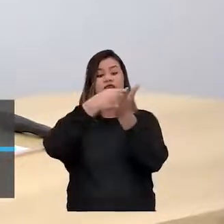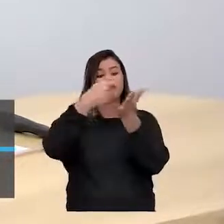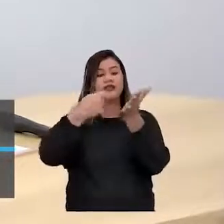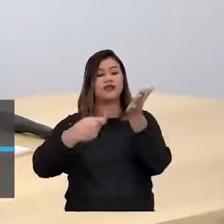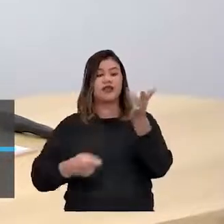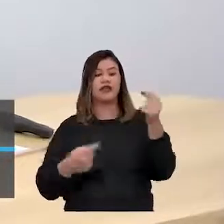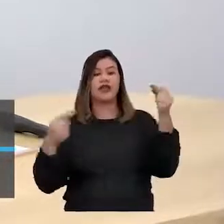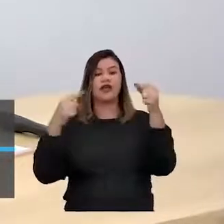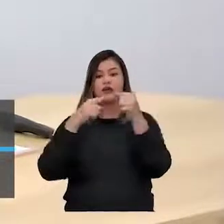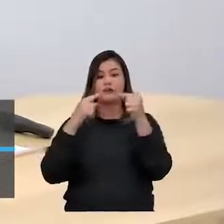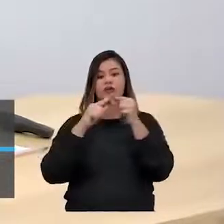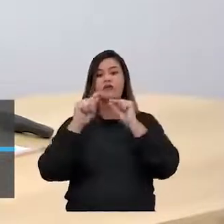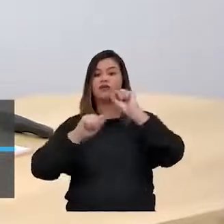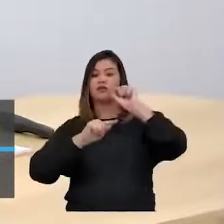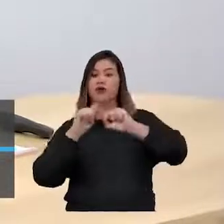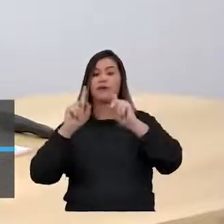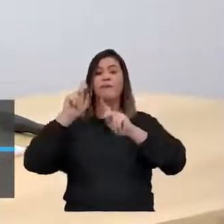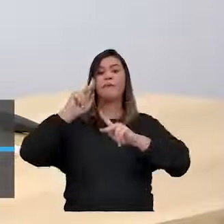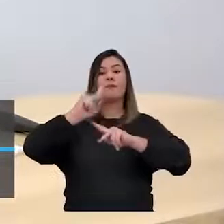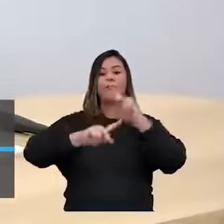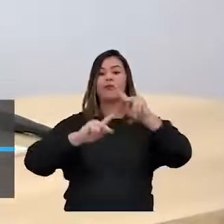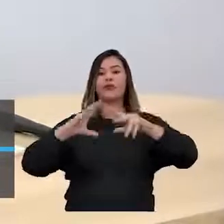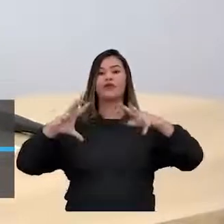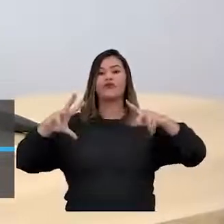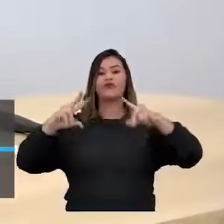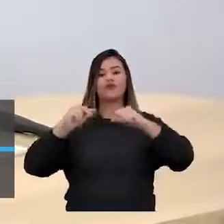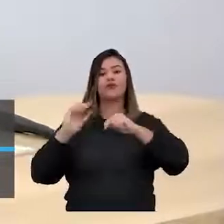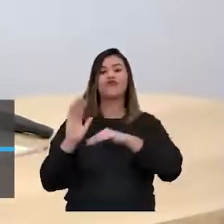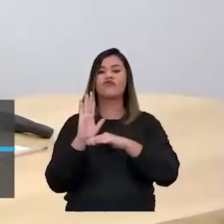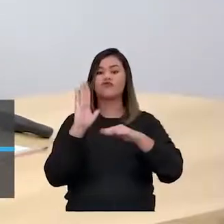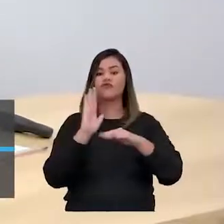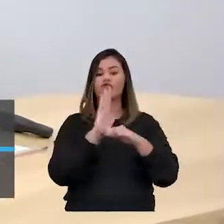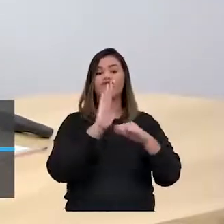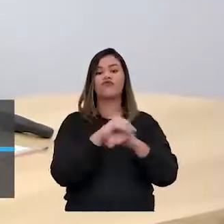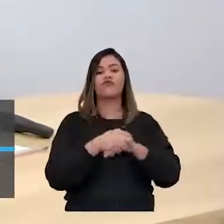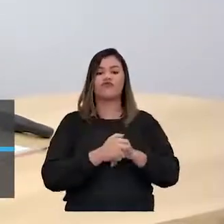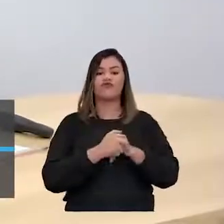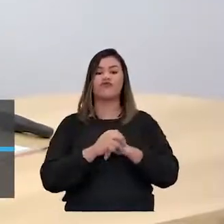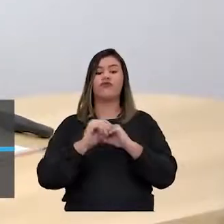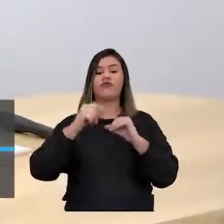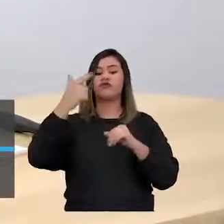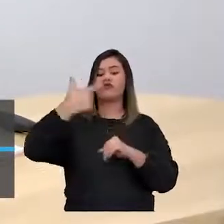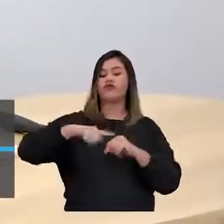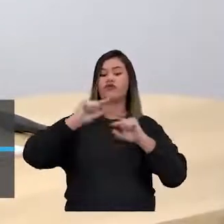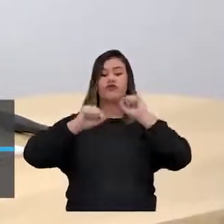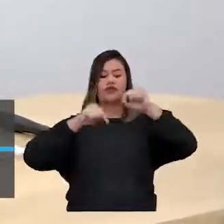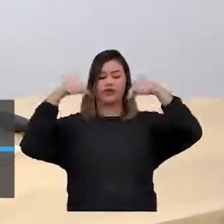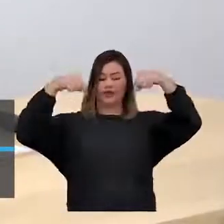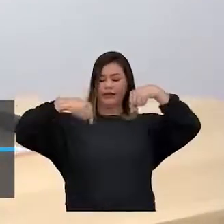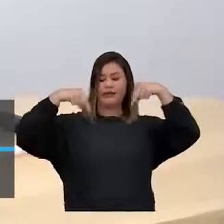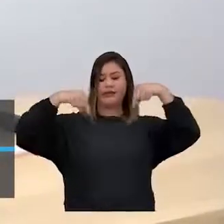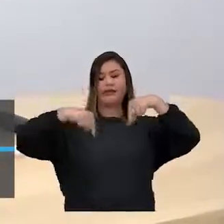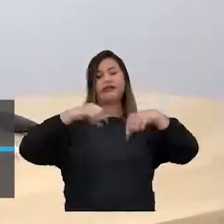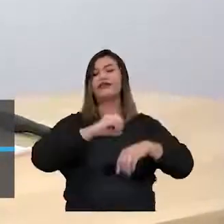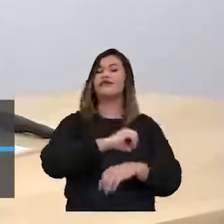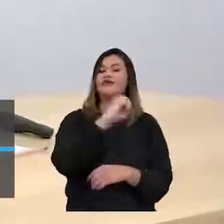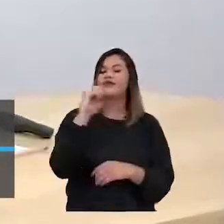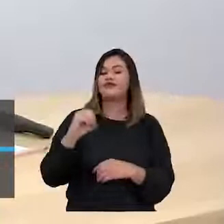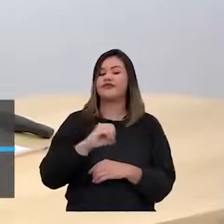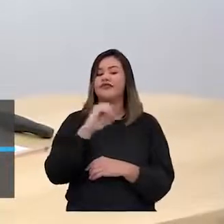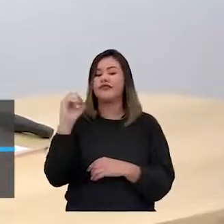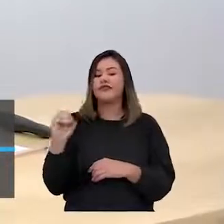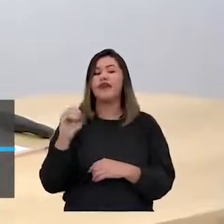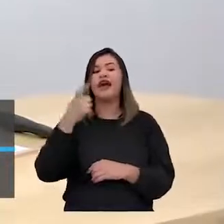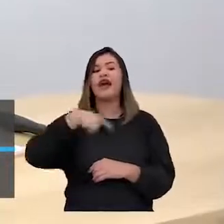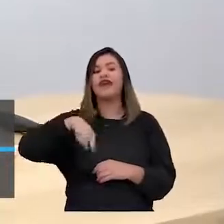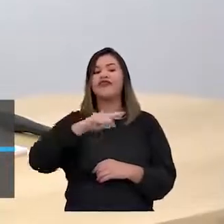a participação efetiva da população. E eu gostaria até de fazer uma reflexão aqui com a gente, ó. A nossa aula aqui no Centro de Mídias poderia chamar de uma